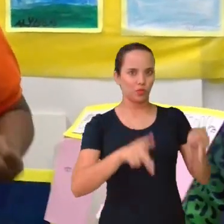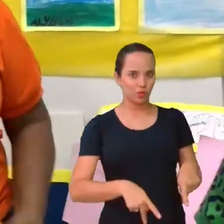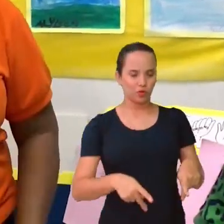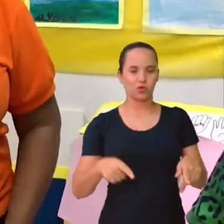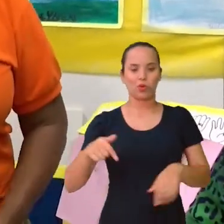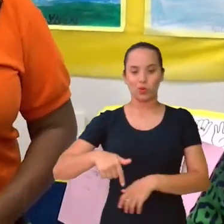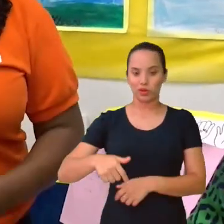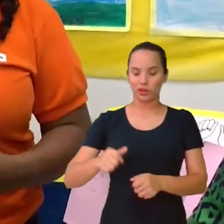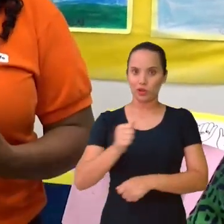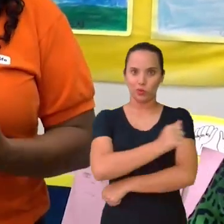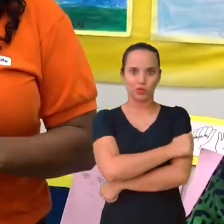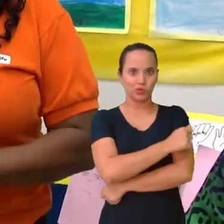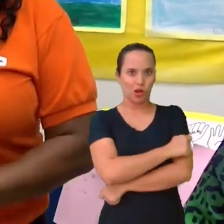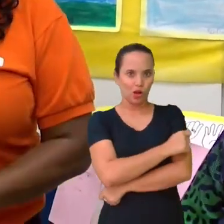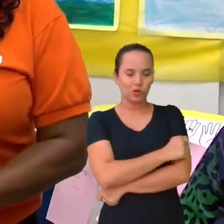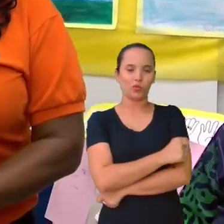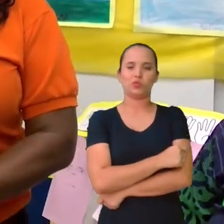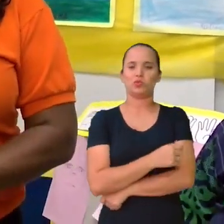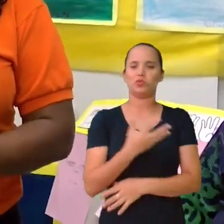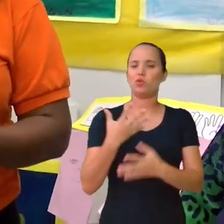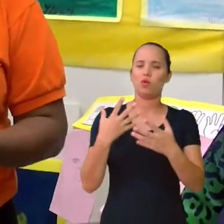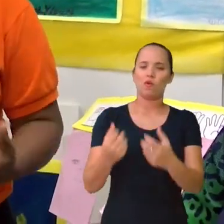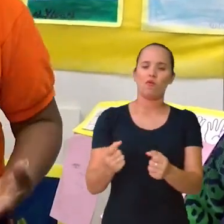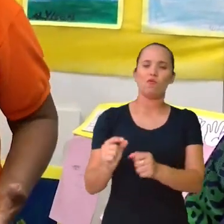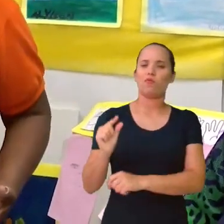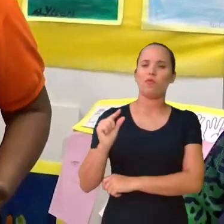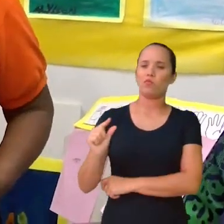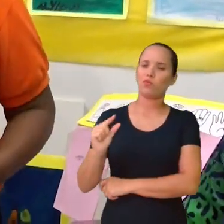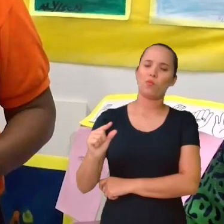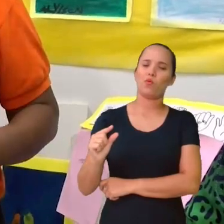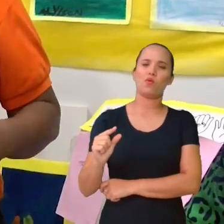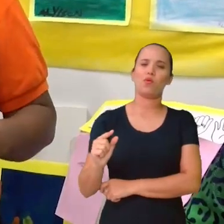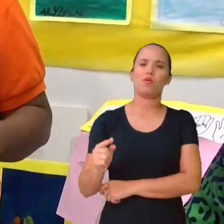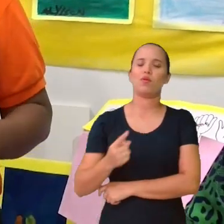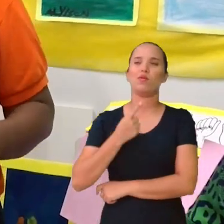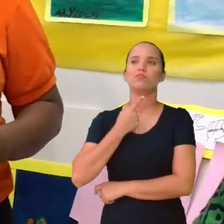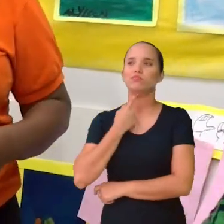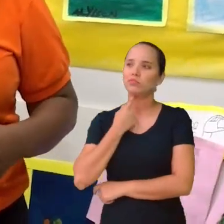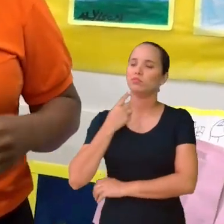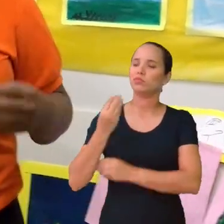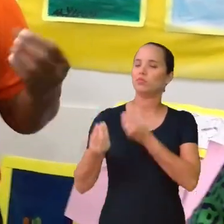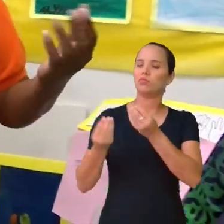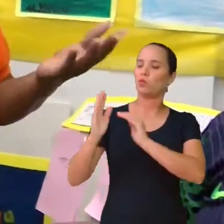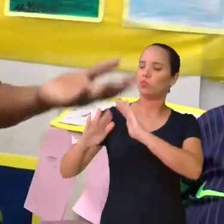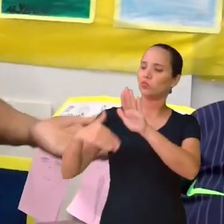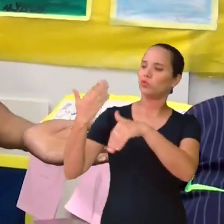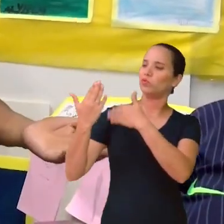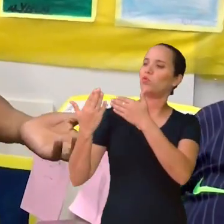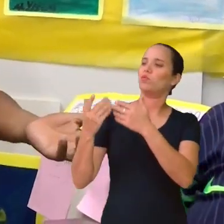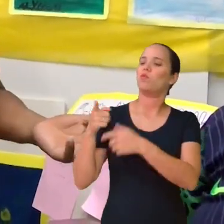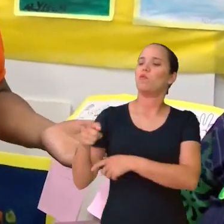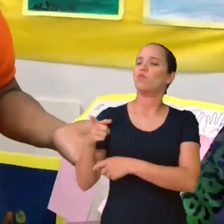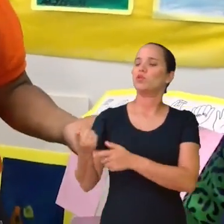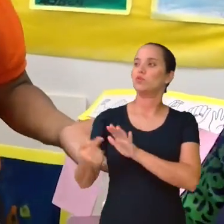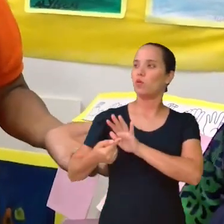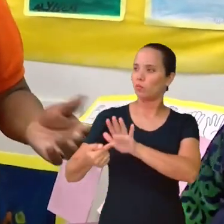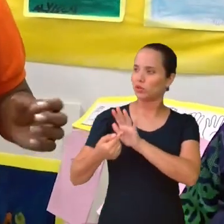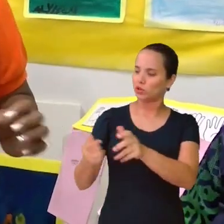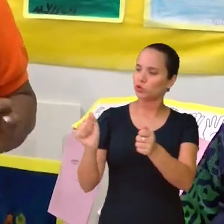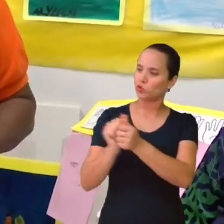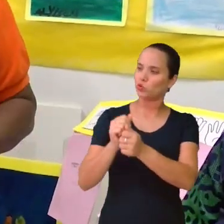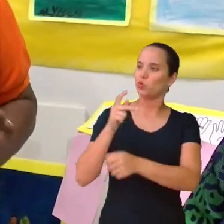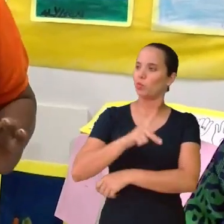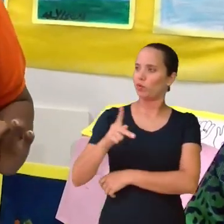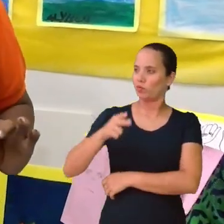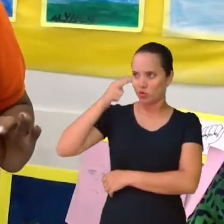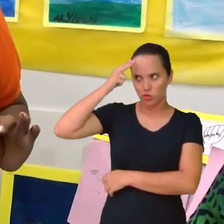Sala Bilingue. Vamos falar um pouquinho, Beth, como foi desenvolvido, e você vai apresentar juntamente com a professora Nilda